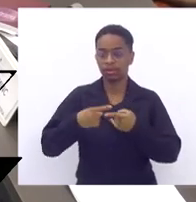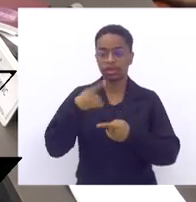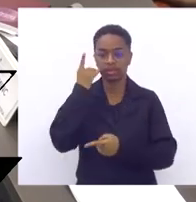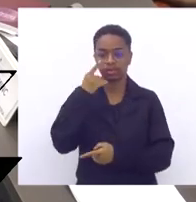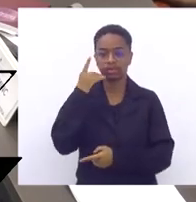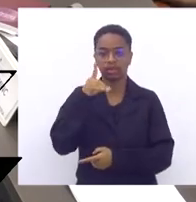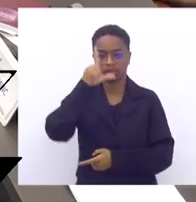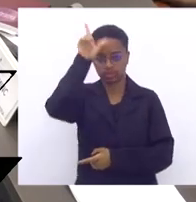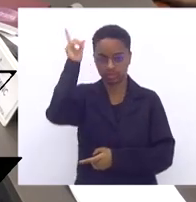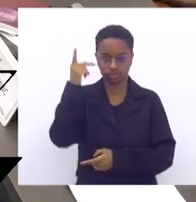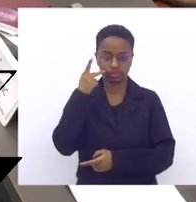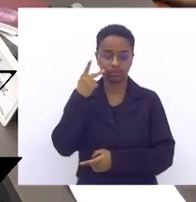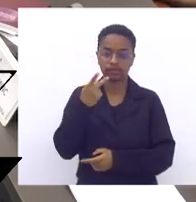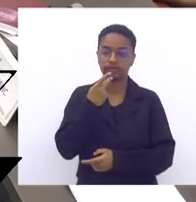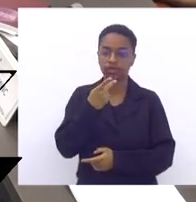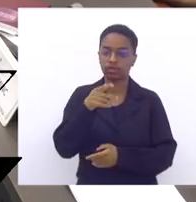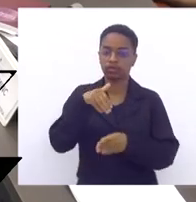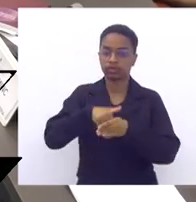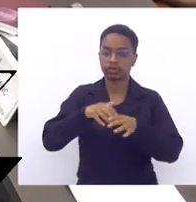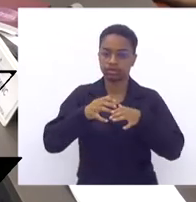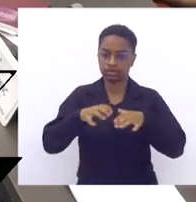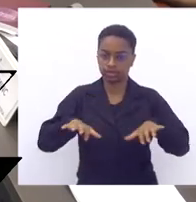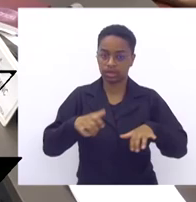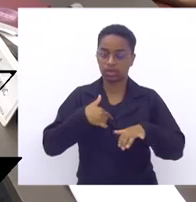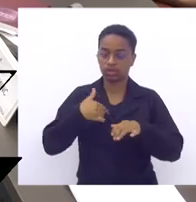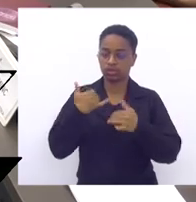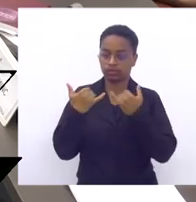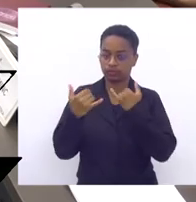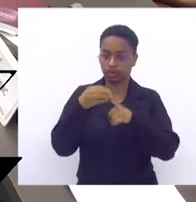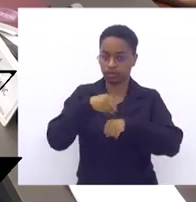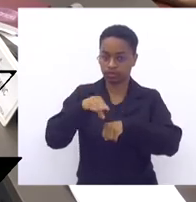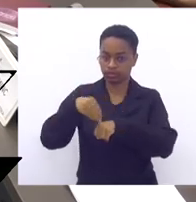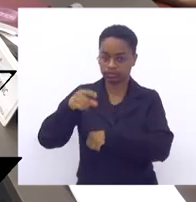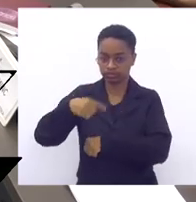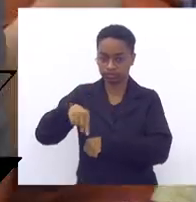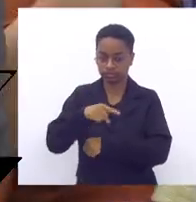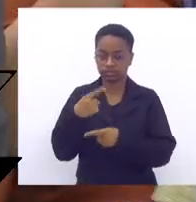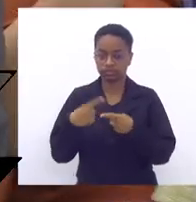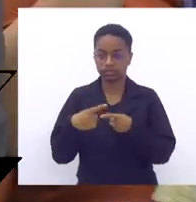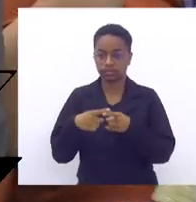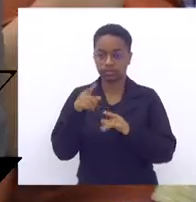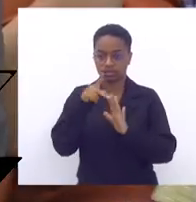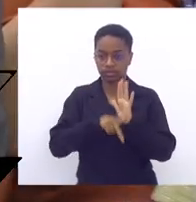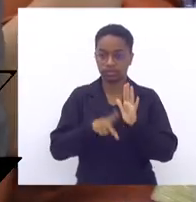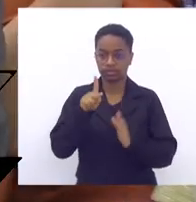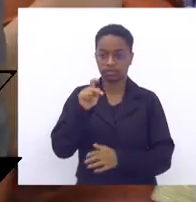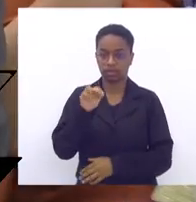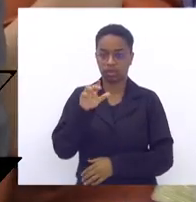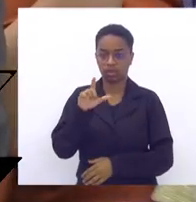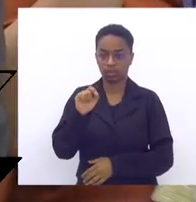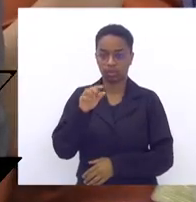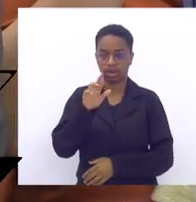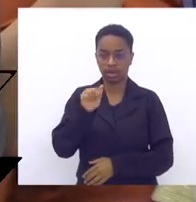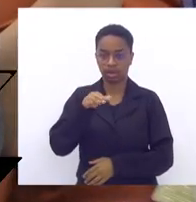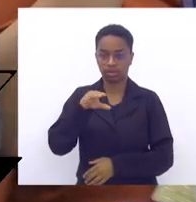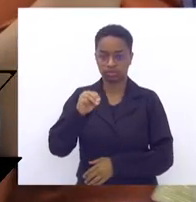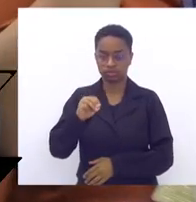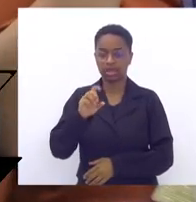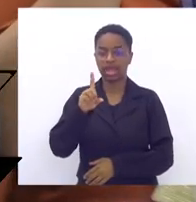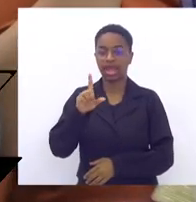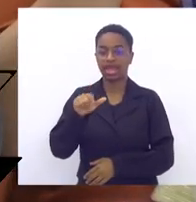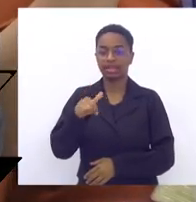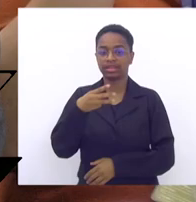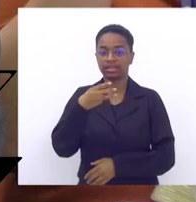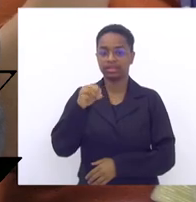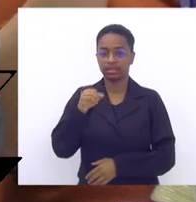voto divergente. Só para passar a informação para vossa excelência, para o deputado, o projeto do deputado Paulo Ramos é o projeto 3013 de